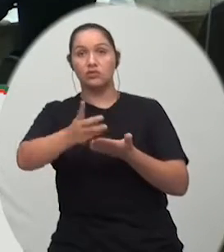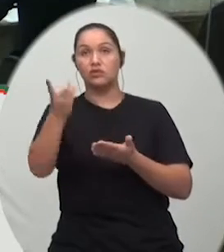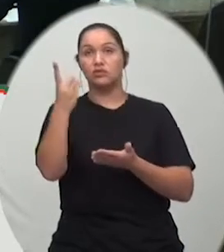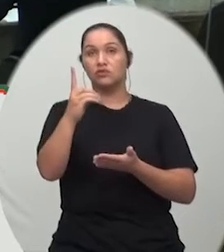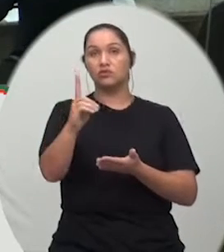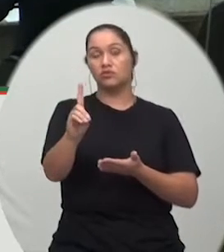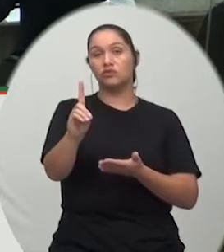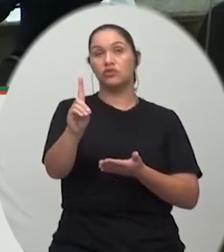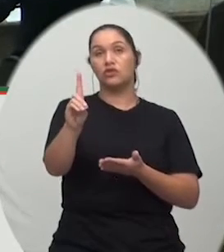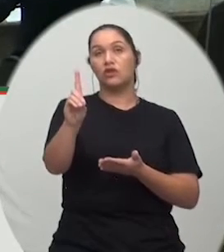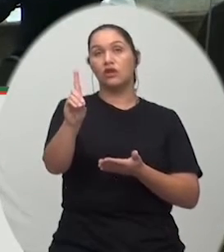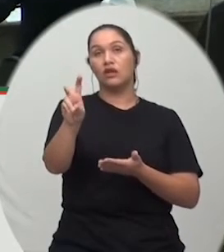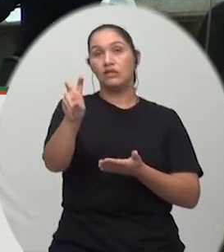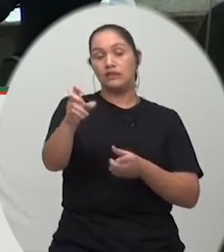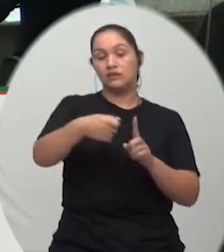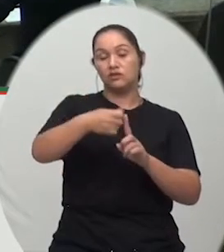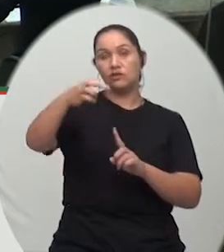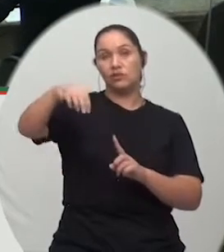isso, presidente.